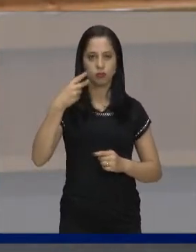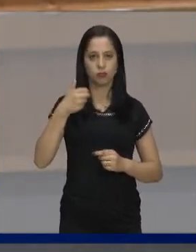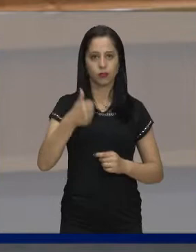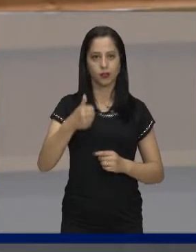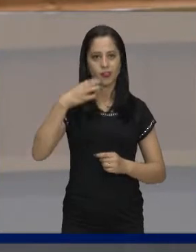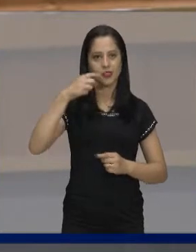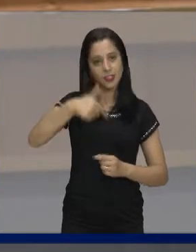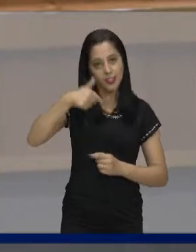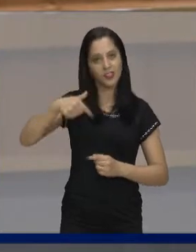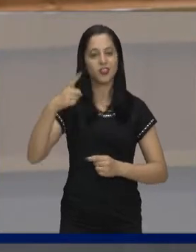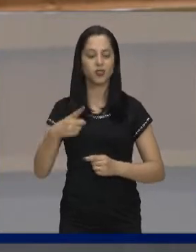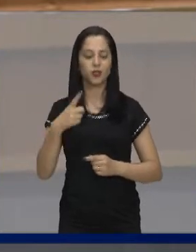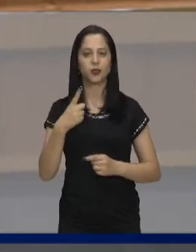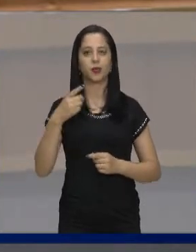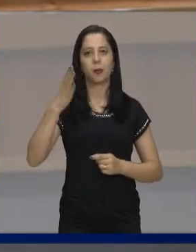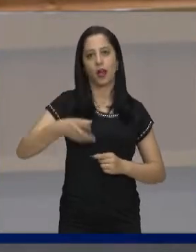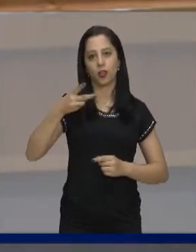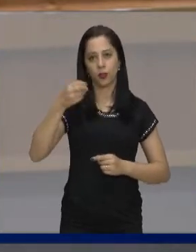12771/2021,